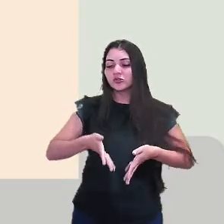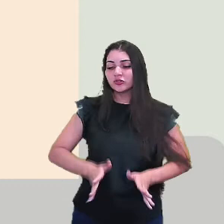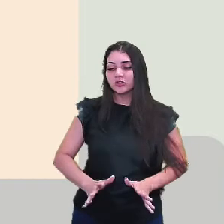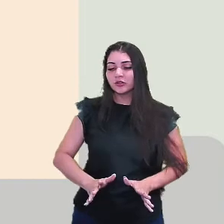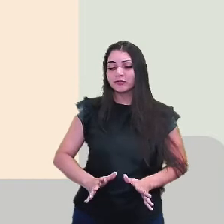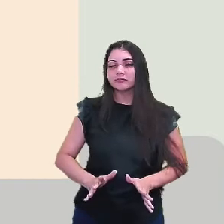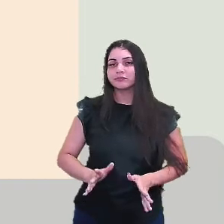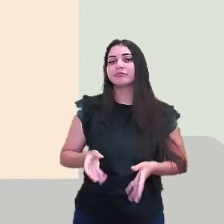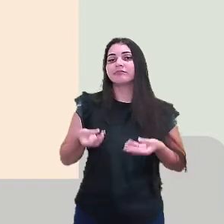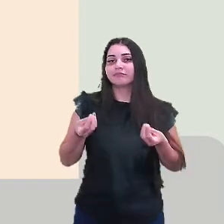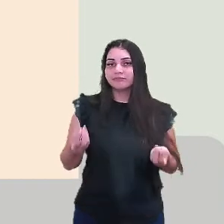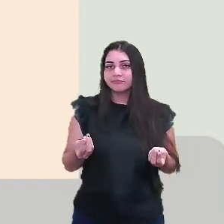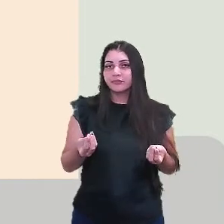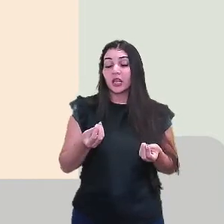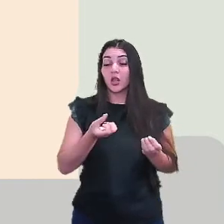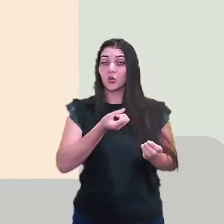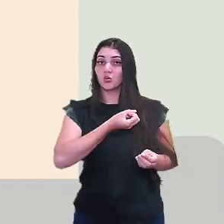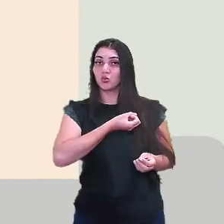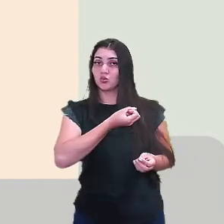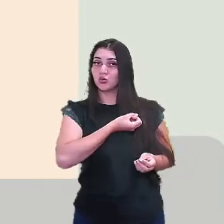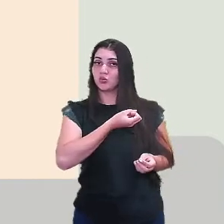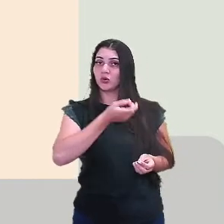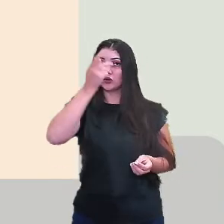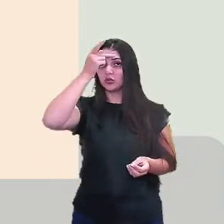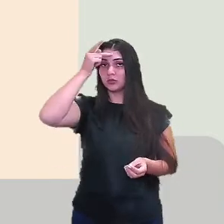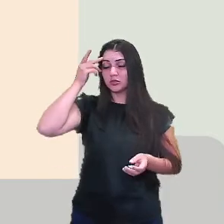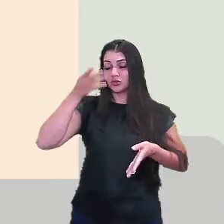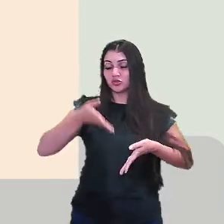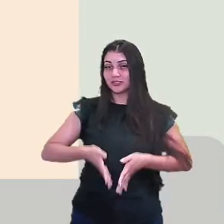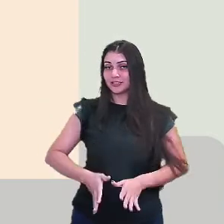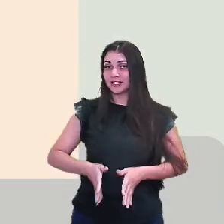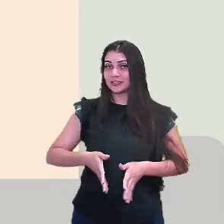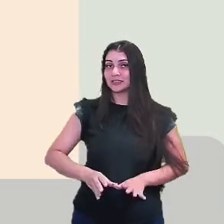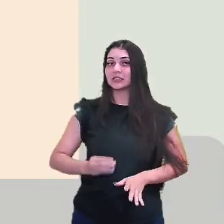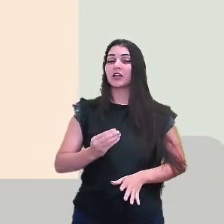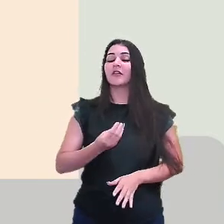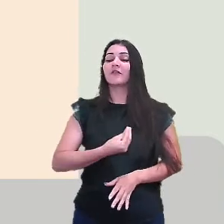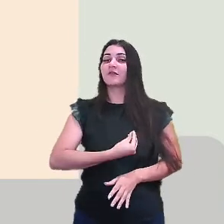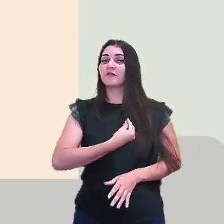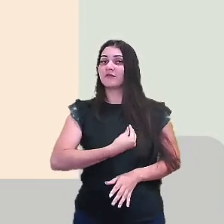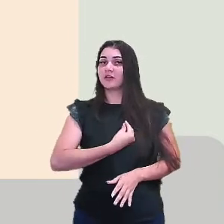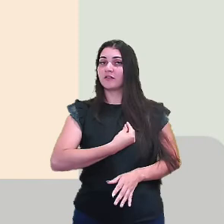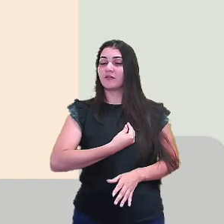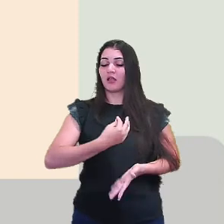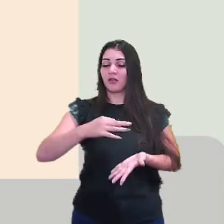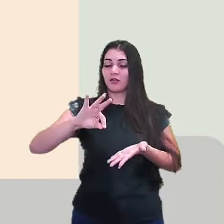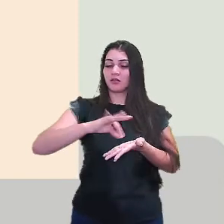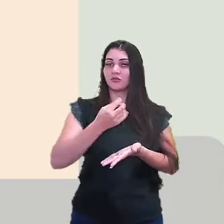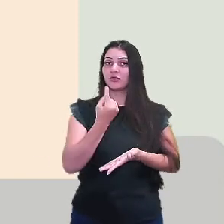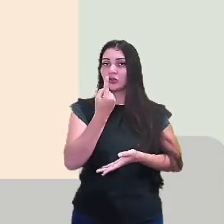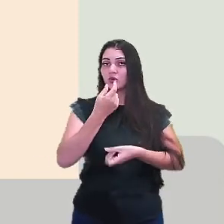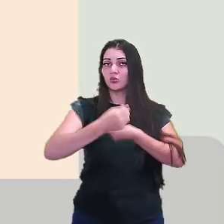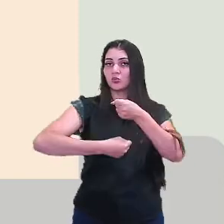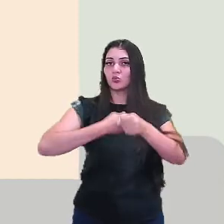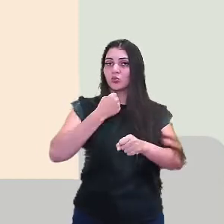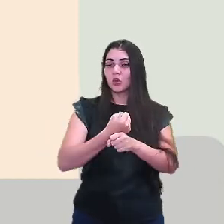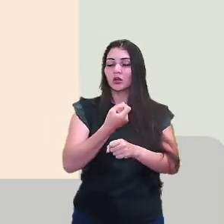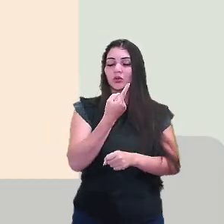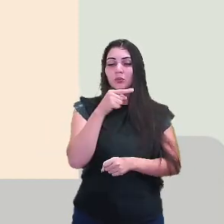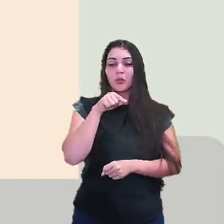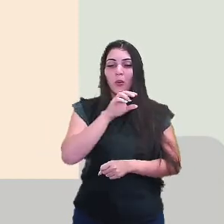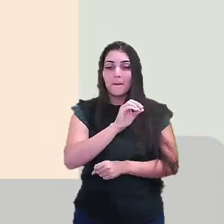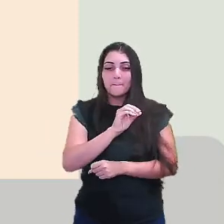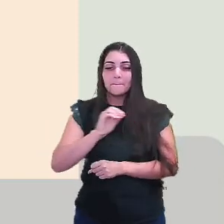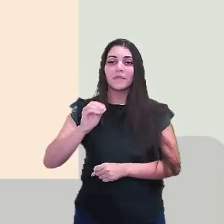de natalidade é o número de nascidos vivos registrado em um ano por 1.000 habitantes. Tá